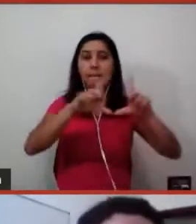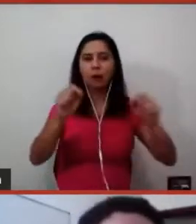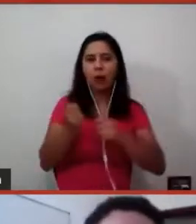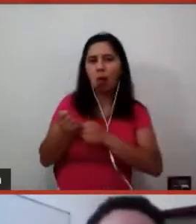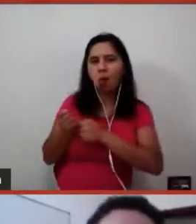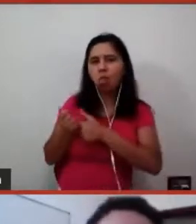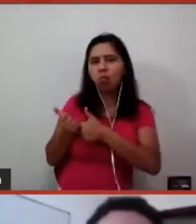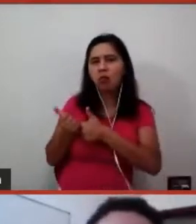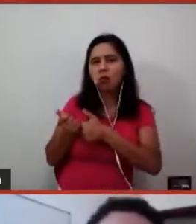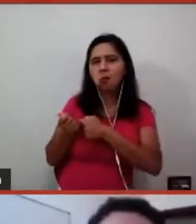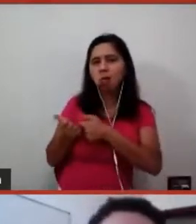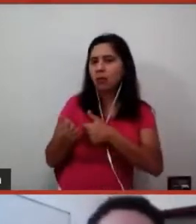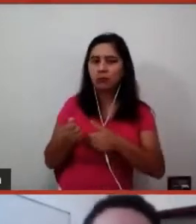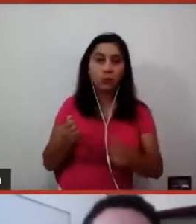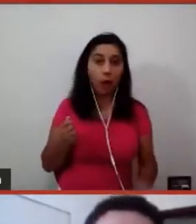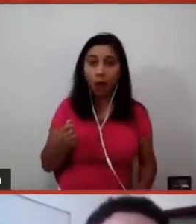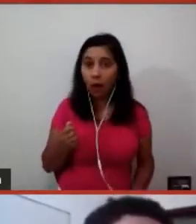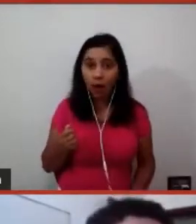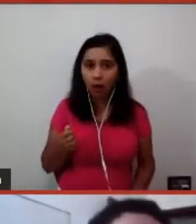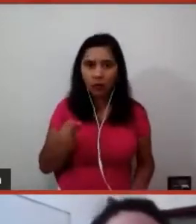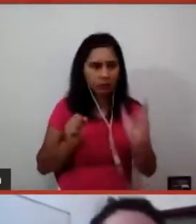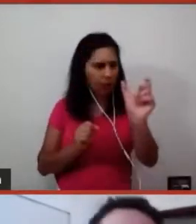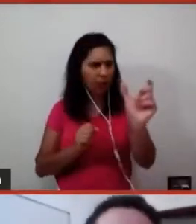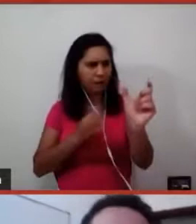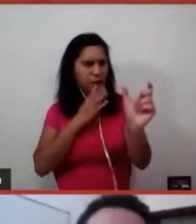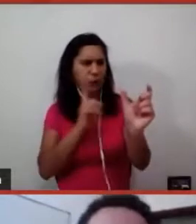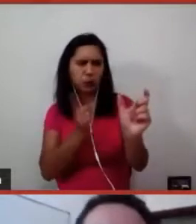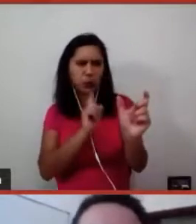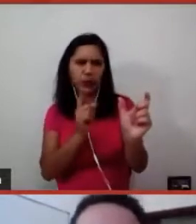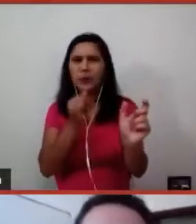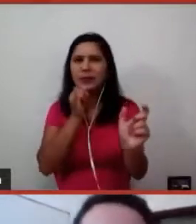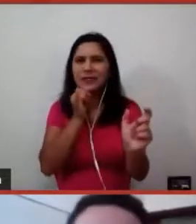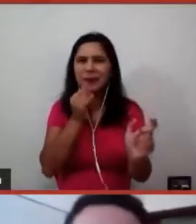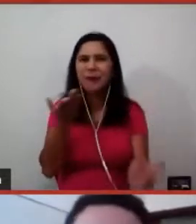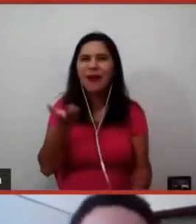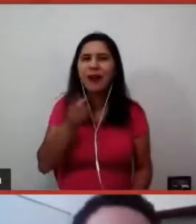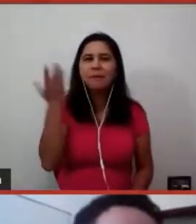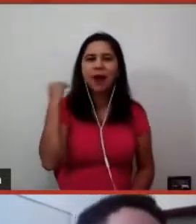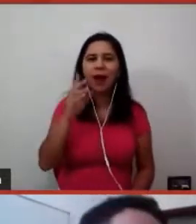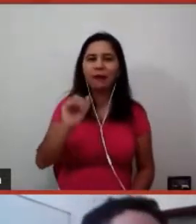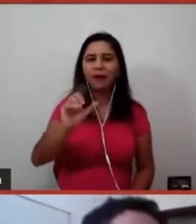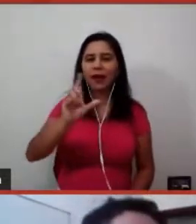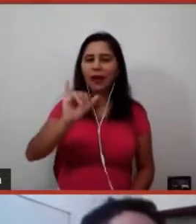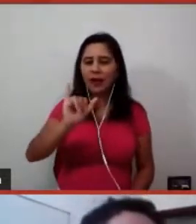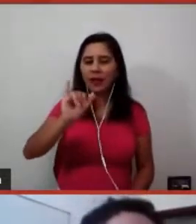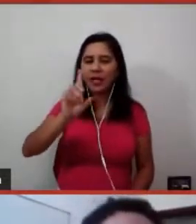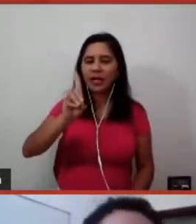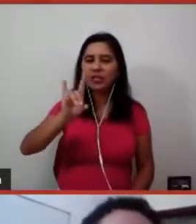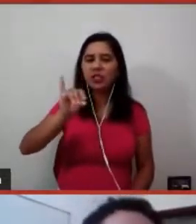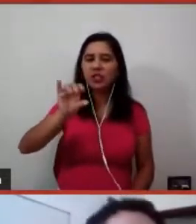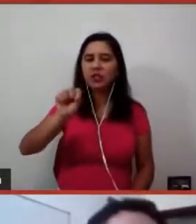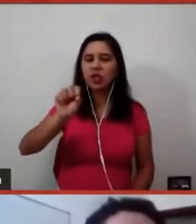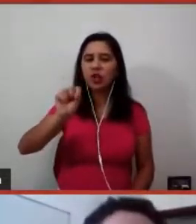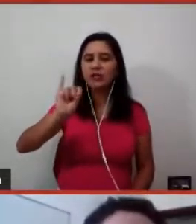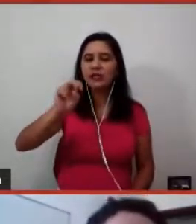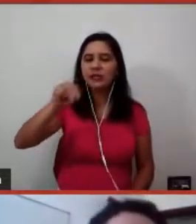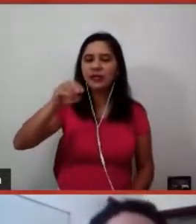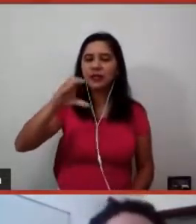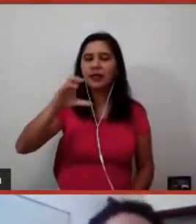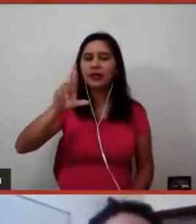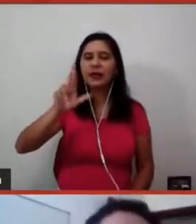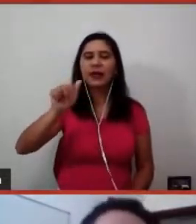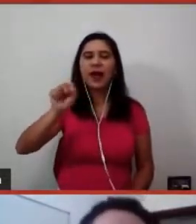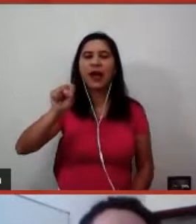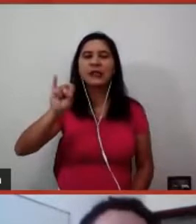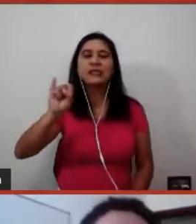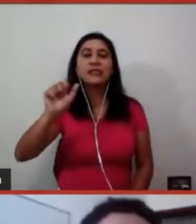se tiver uma palavra estranha, né? Por exemplo, eu falei agora há pouco, idiosincrasia, Né? Imagine que na